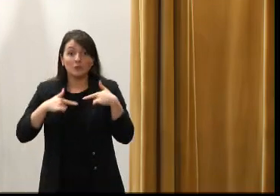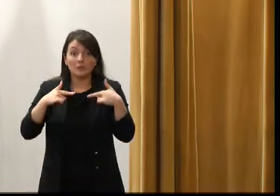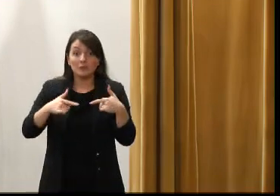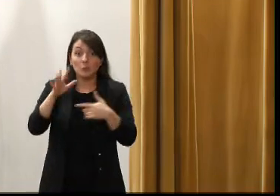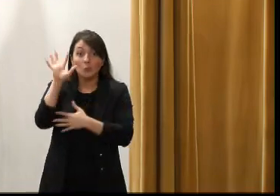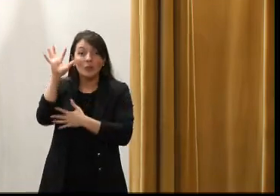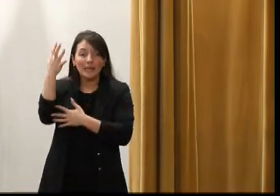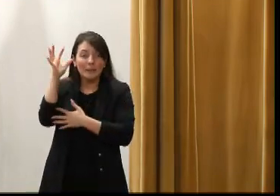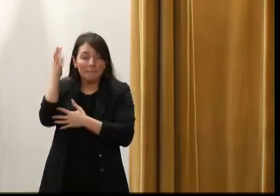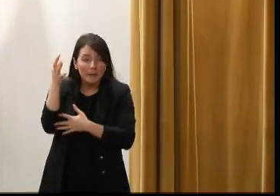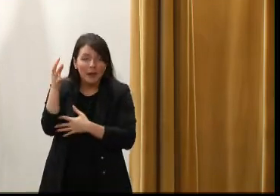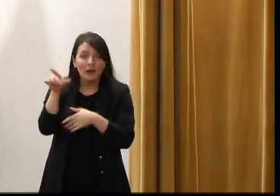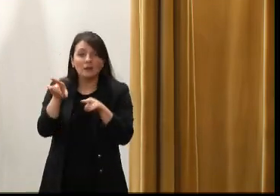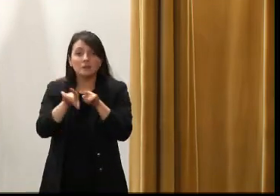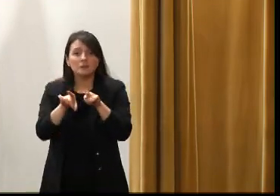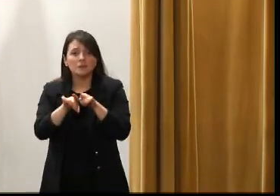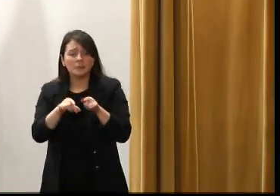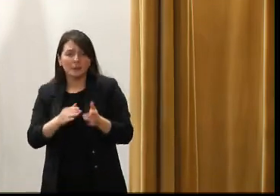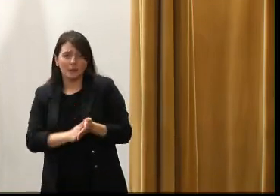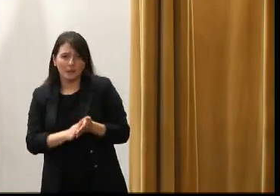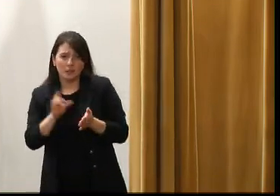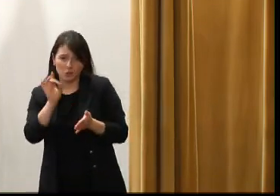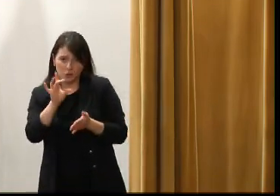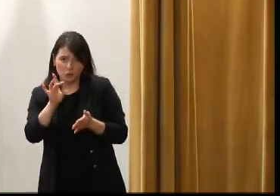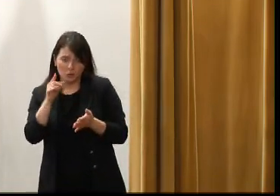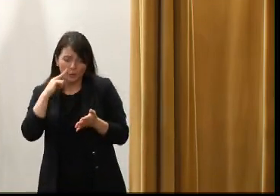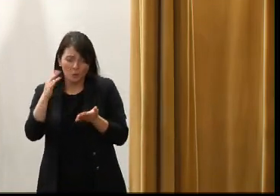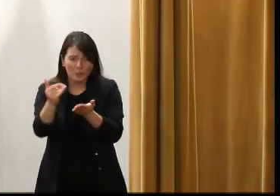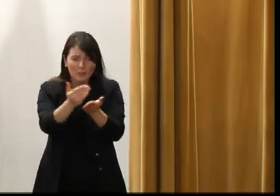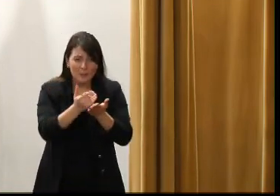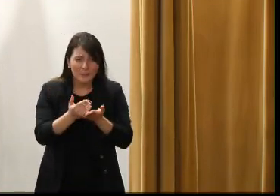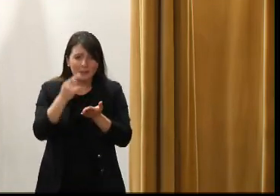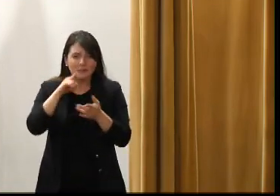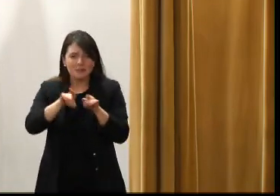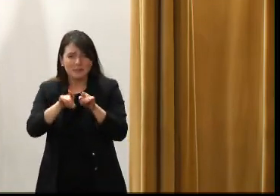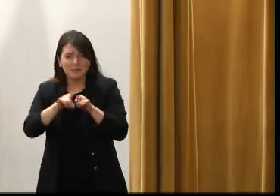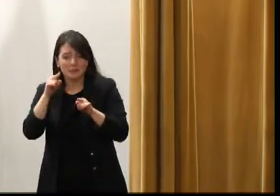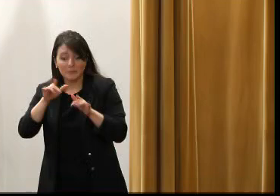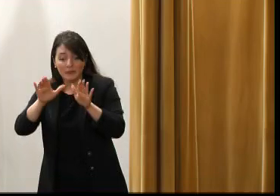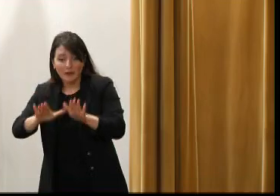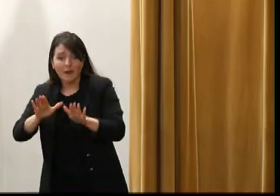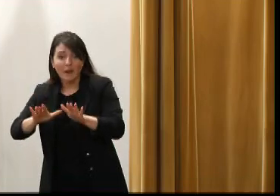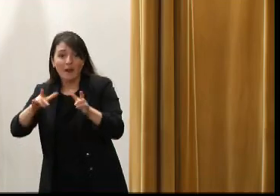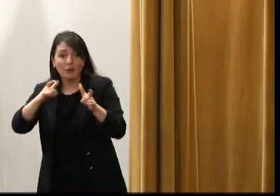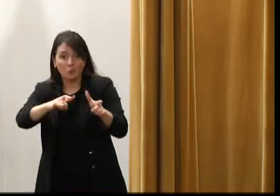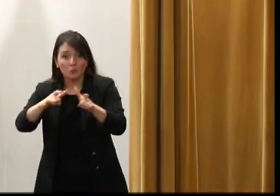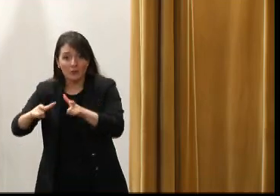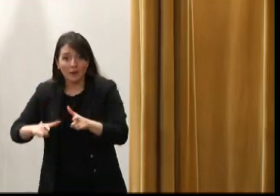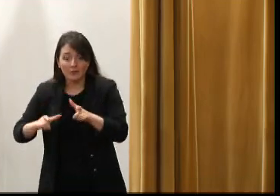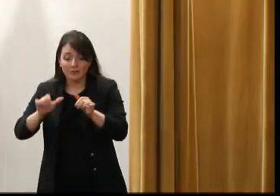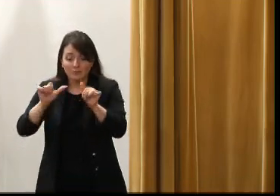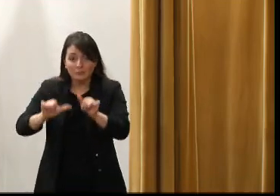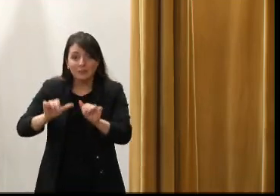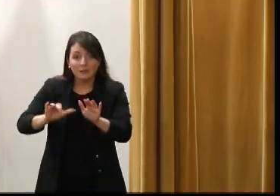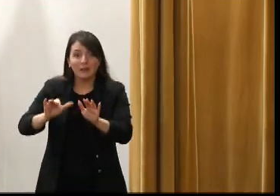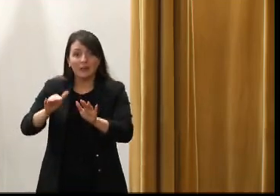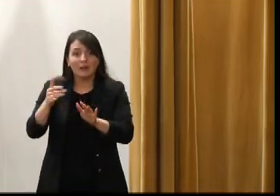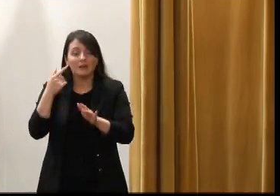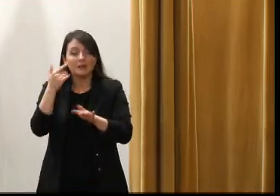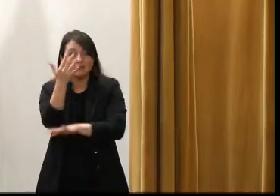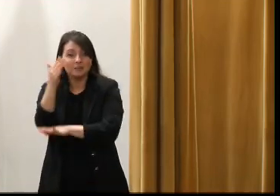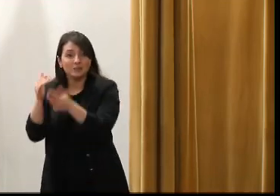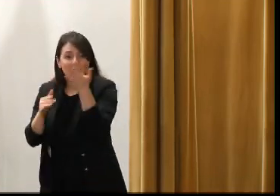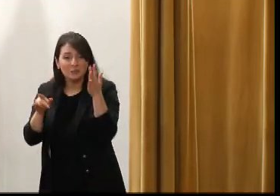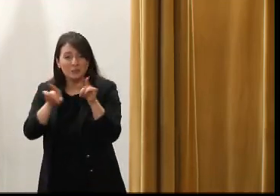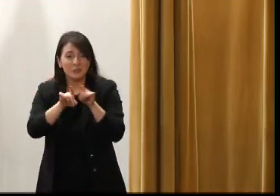foi mencionado aqui, mas não só esse, o mapeamento das áreas de preservação permanente, os mapas de ruídos que a cidade